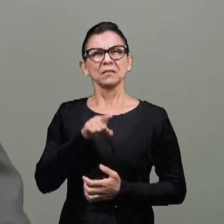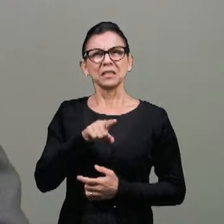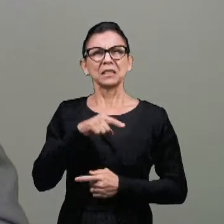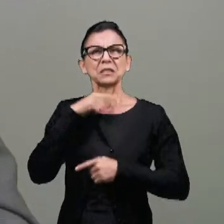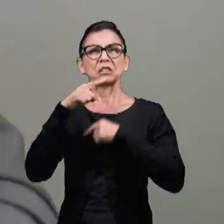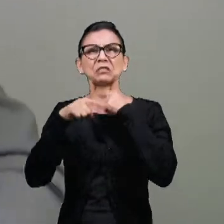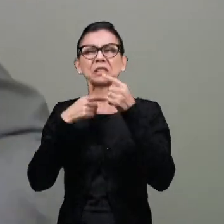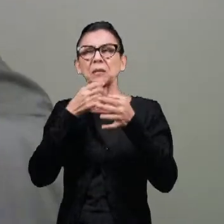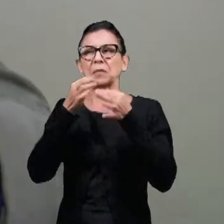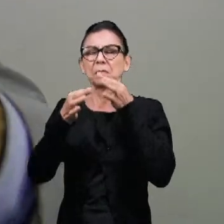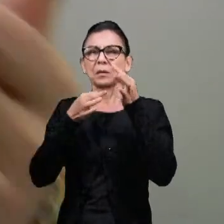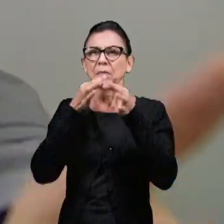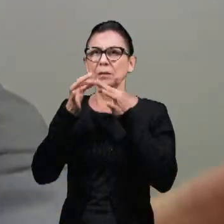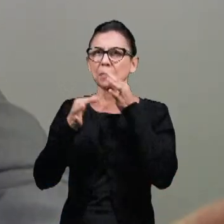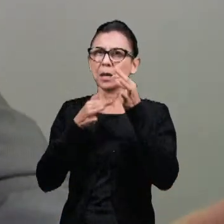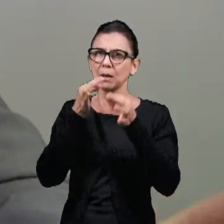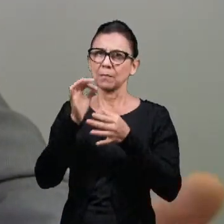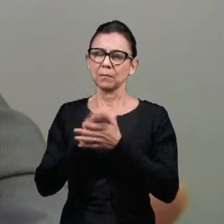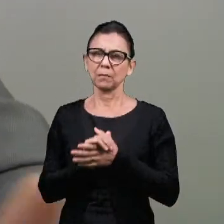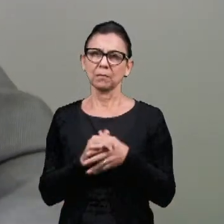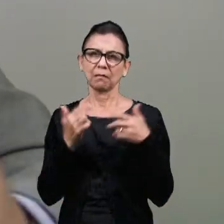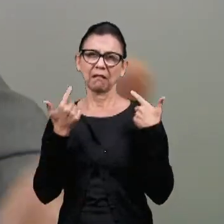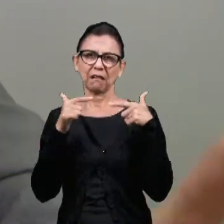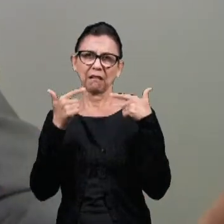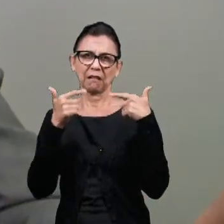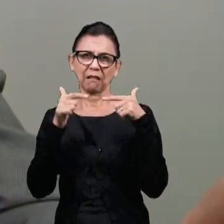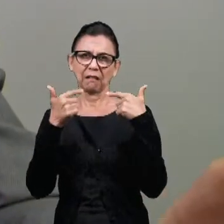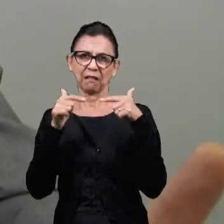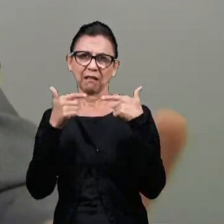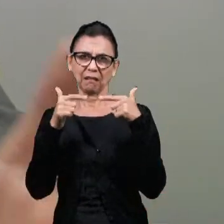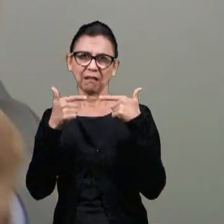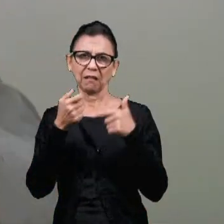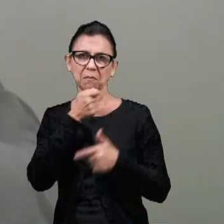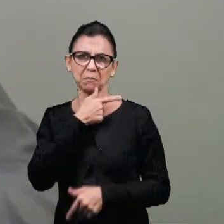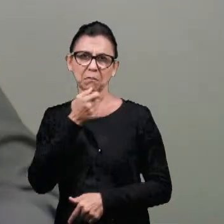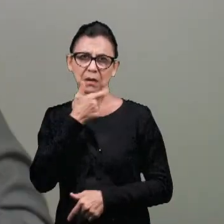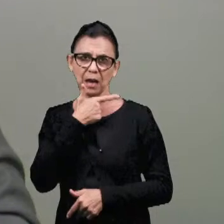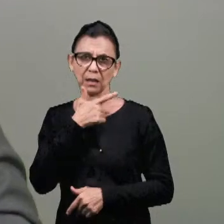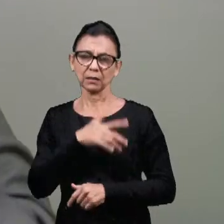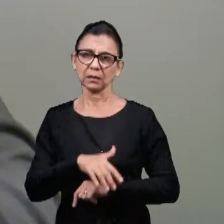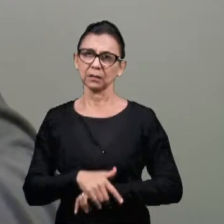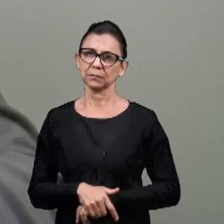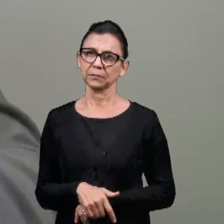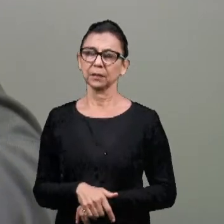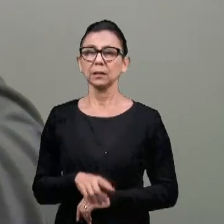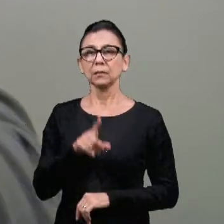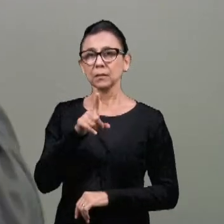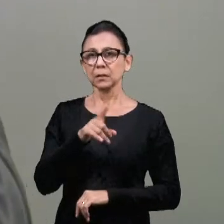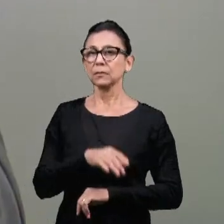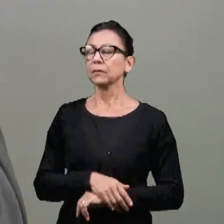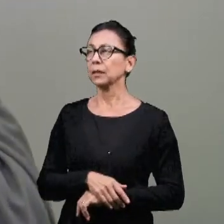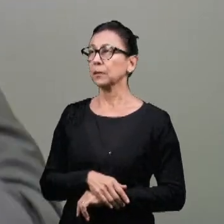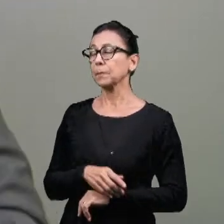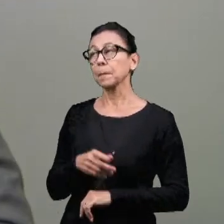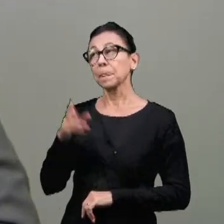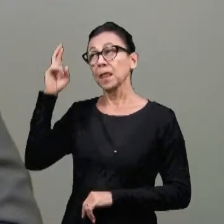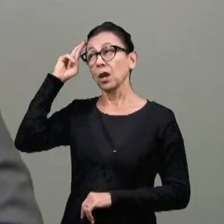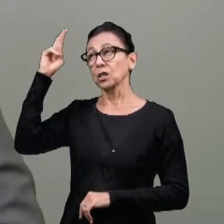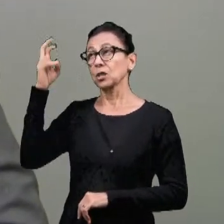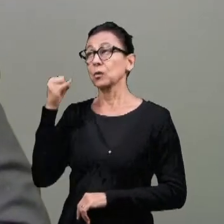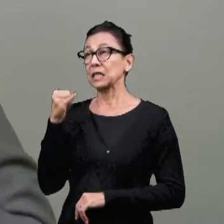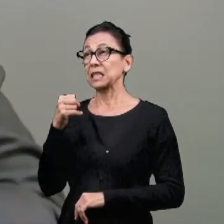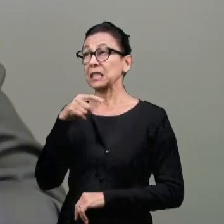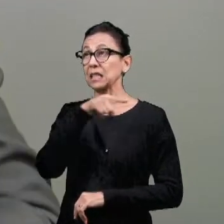criticar, ou até de fazer pilhéria, como alguns fazem, fazer piada, você pode dizer: Senhor, se essa